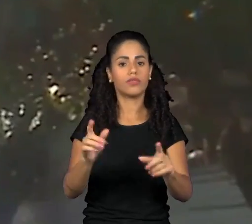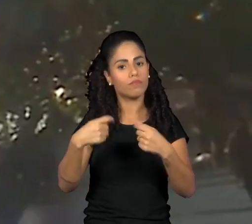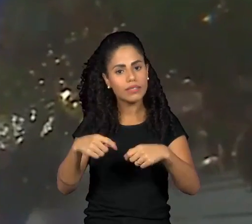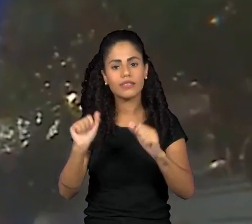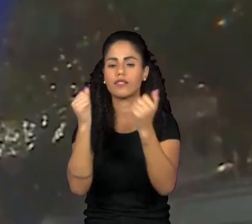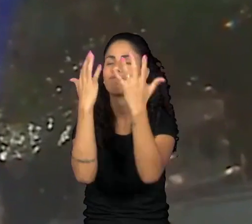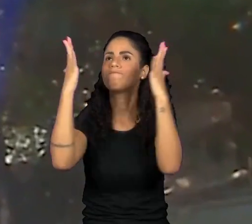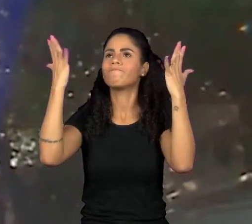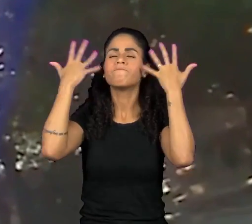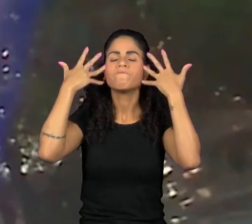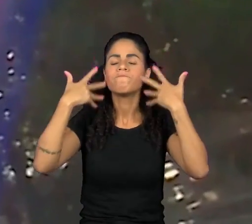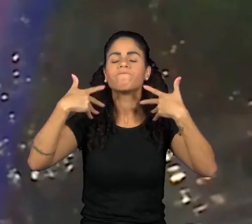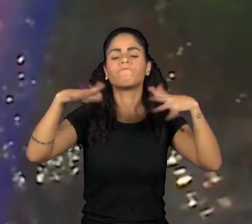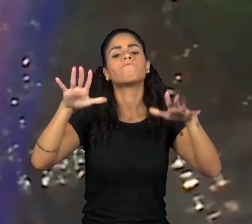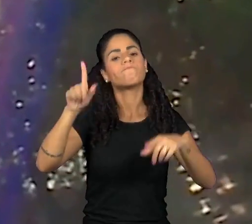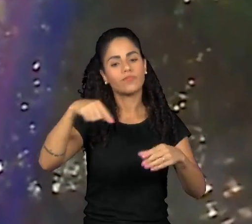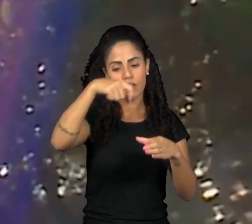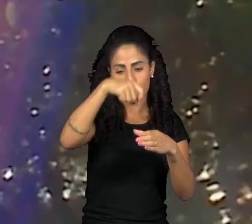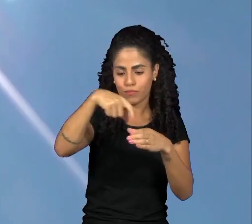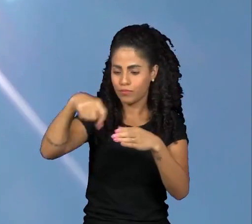naturais.